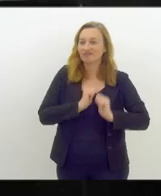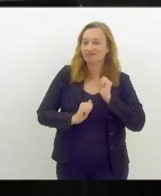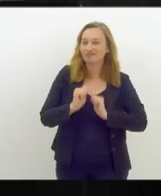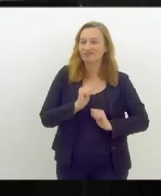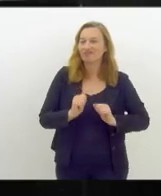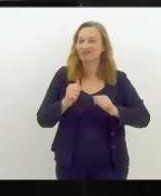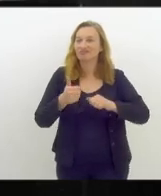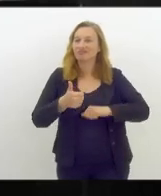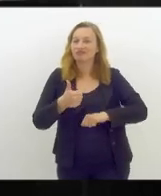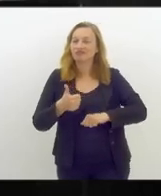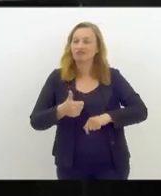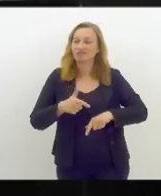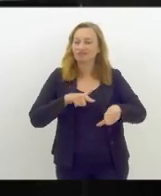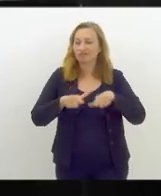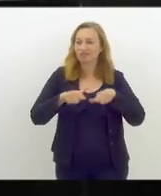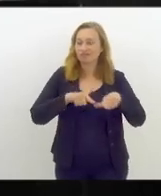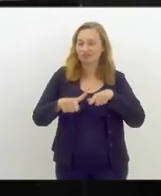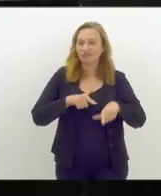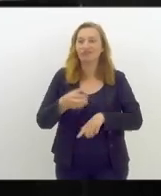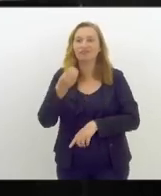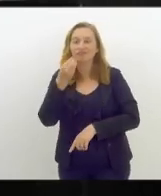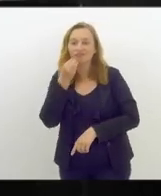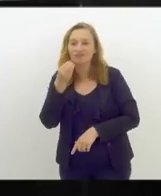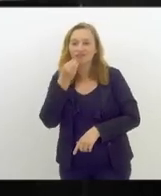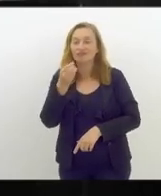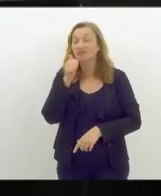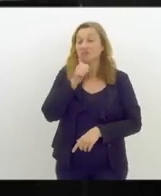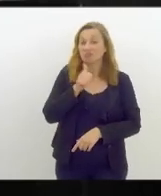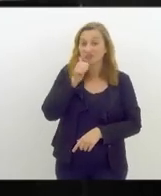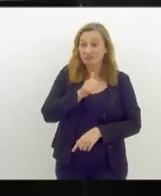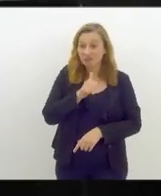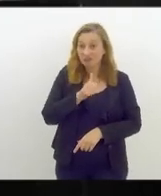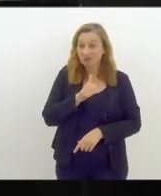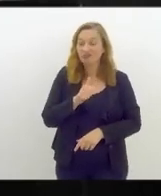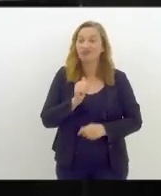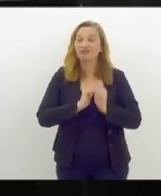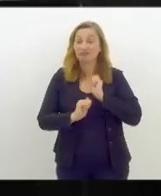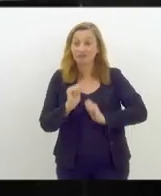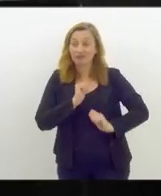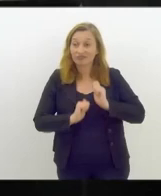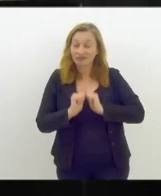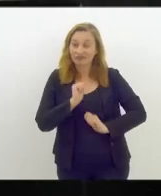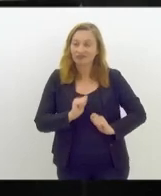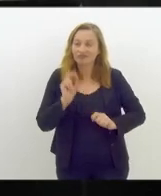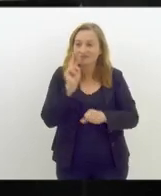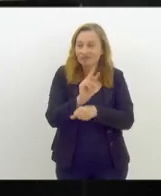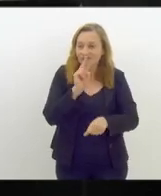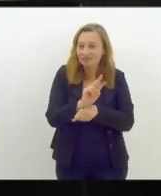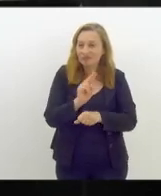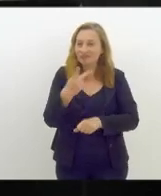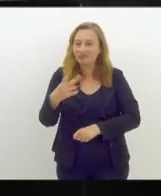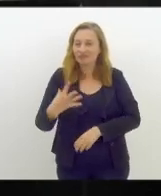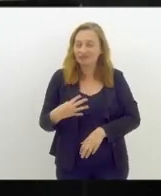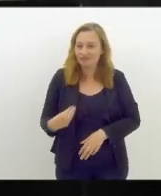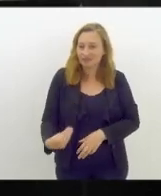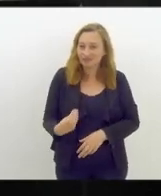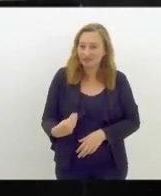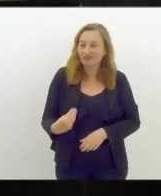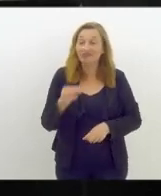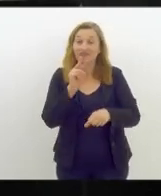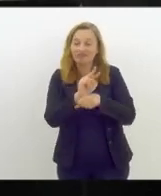profissionalização e oportunidade de trabalho. Mulheres, não é, ansiosas pela proteção de seus filhos,